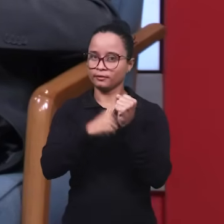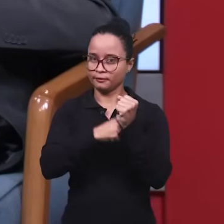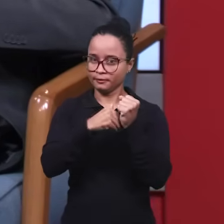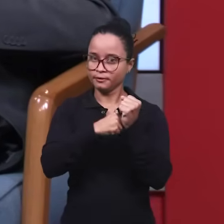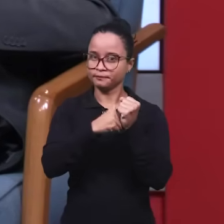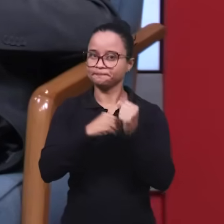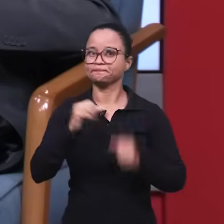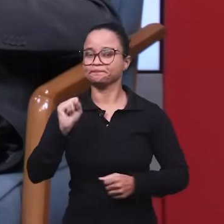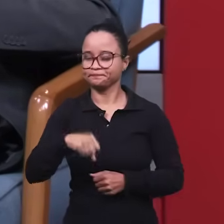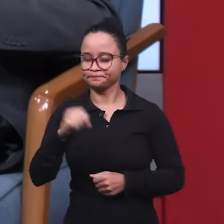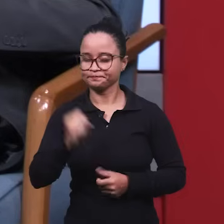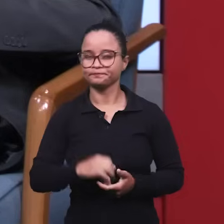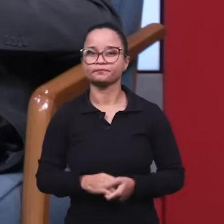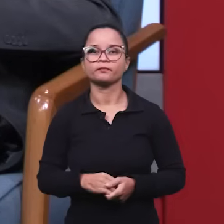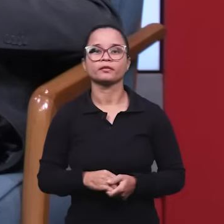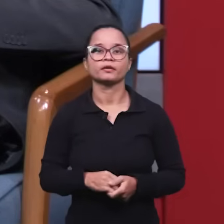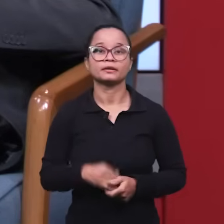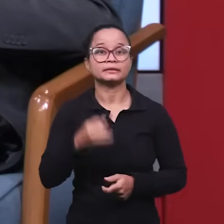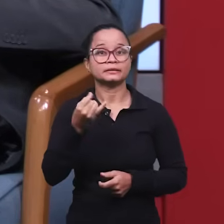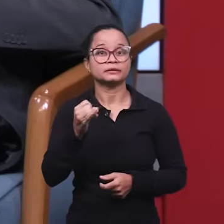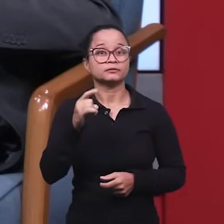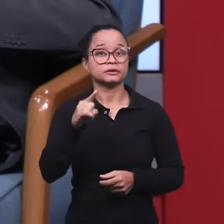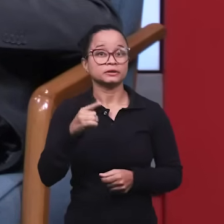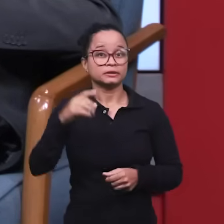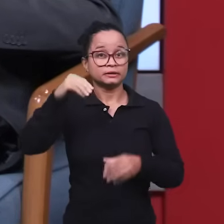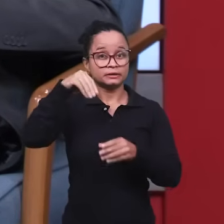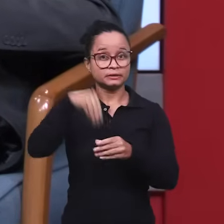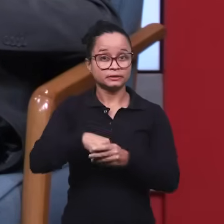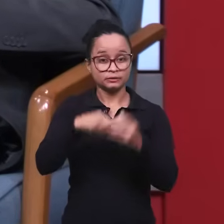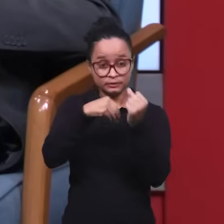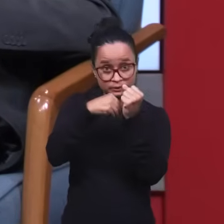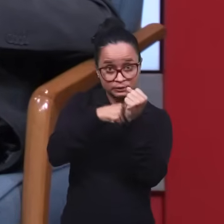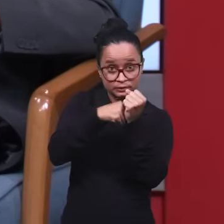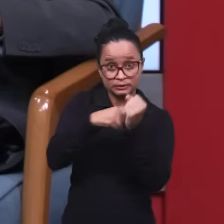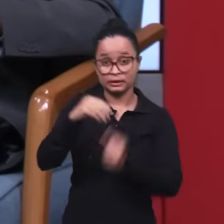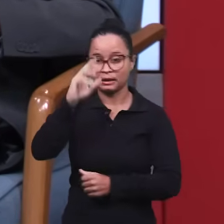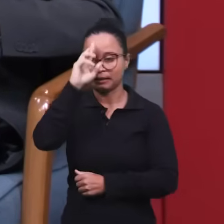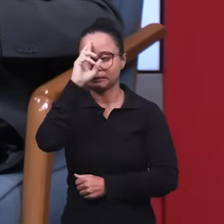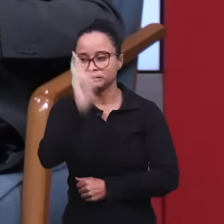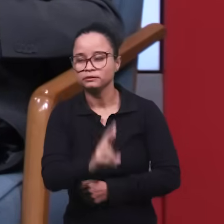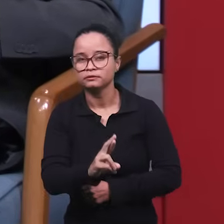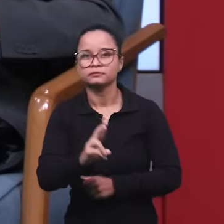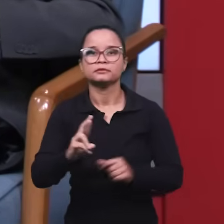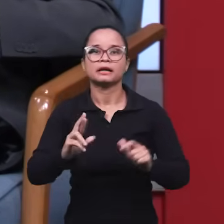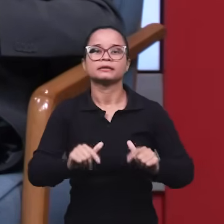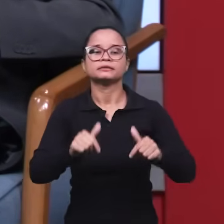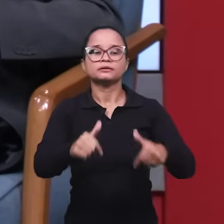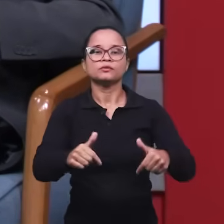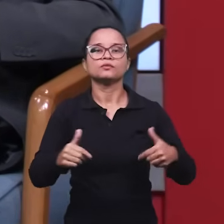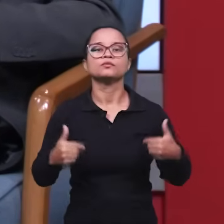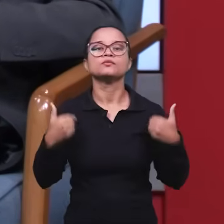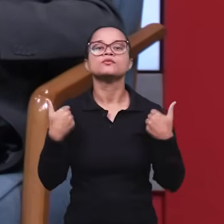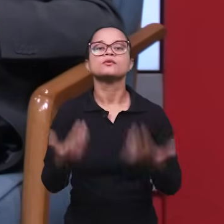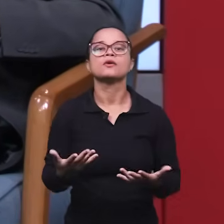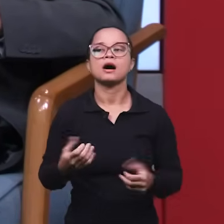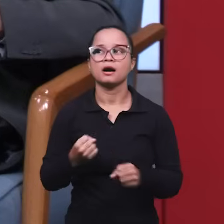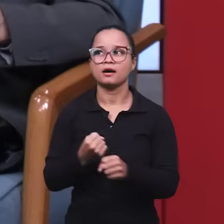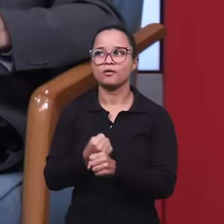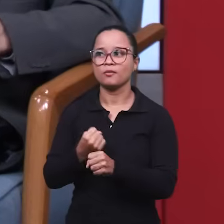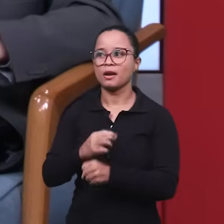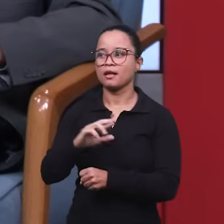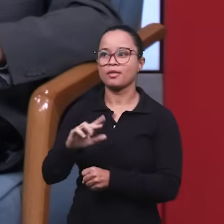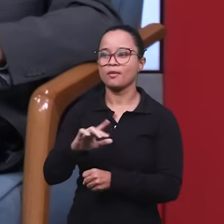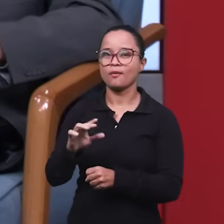é um mistério. Se você, dentro desse mistério, você introduziu a razão, o que você faz? A obra